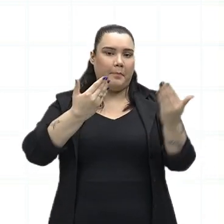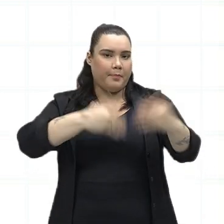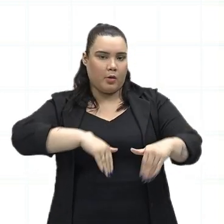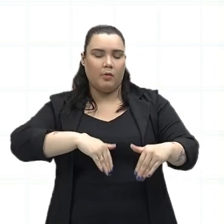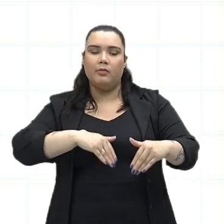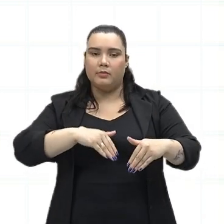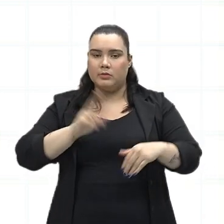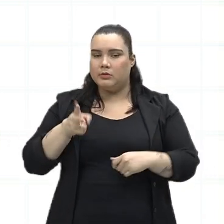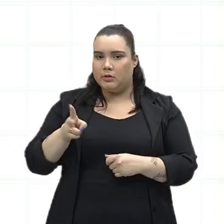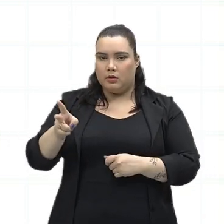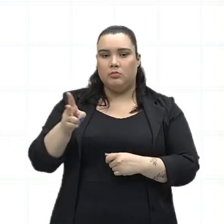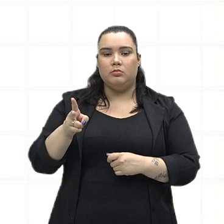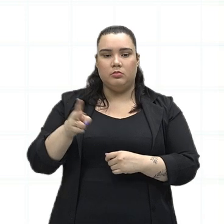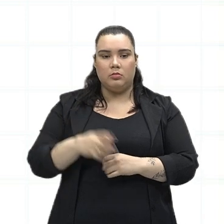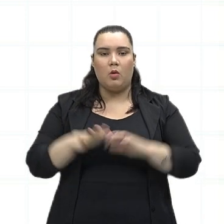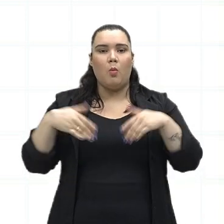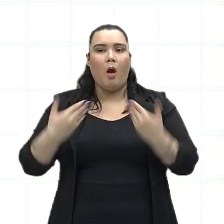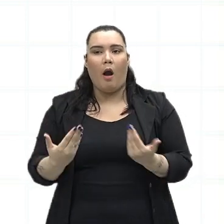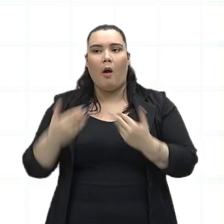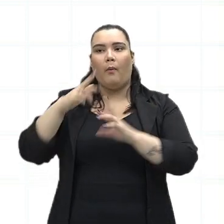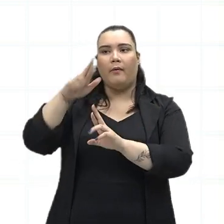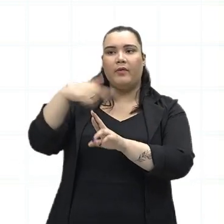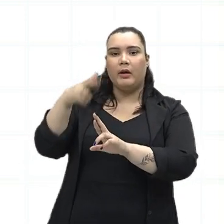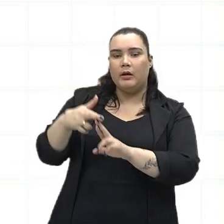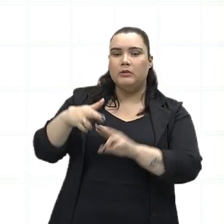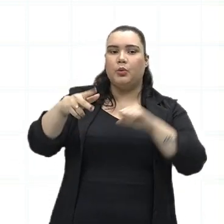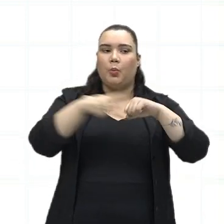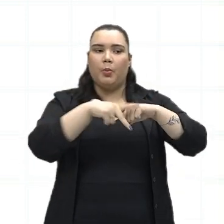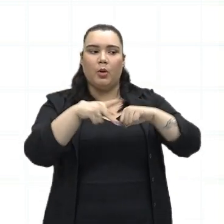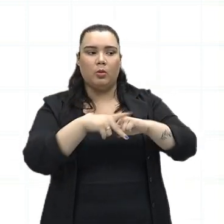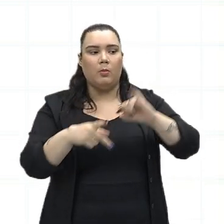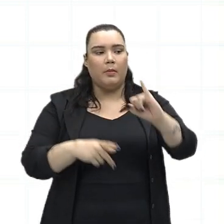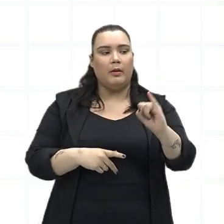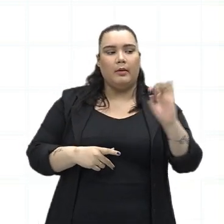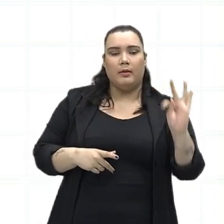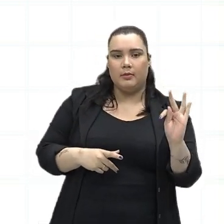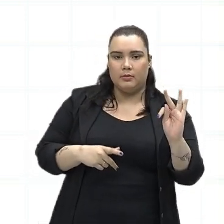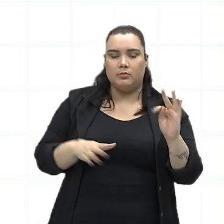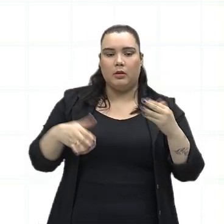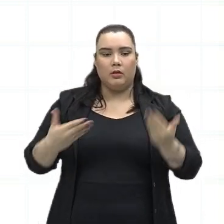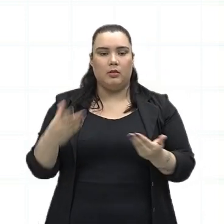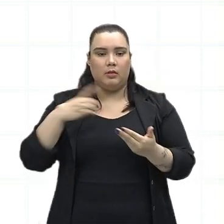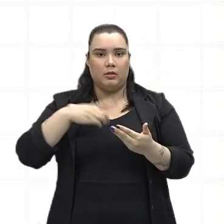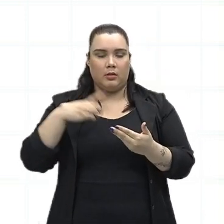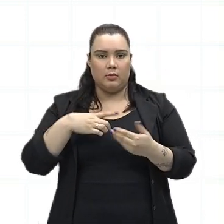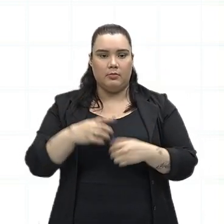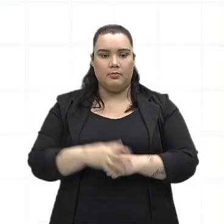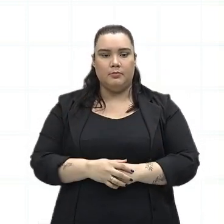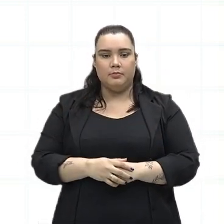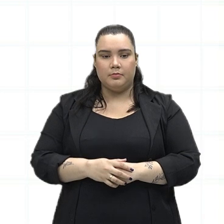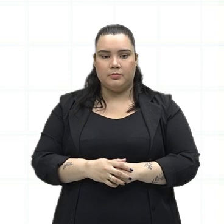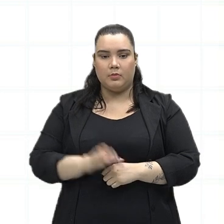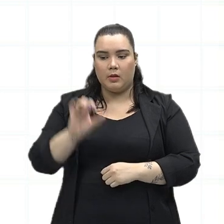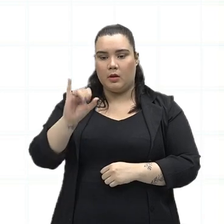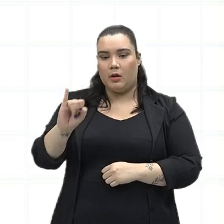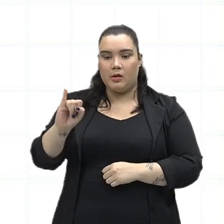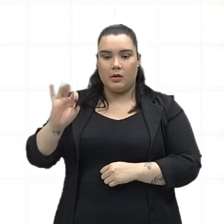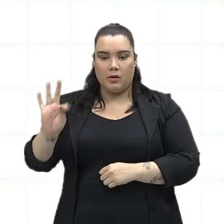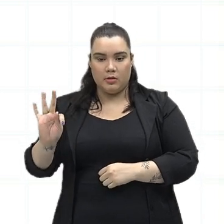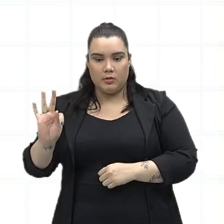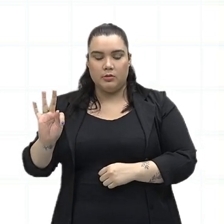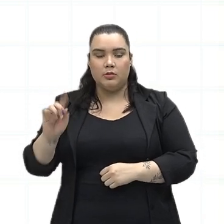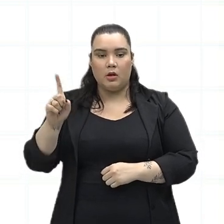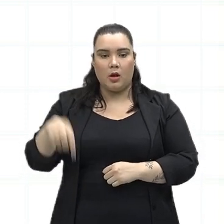sempre pedem a quem se refere o pronome it, tá bom? E eu tenho o seguinte, o it é um pronome que